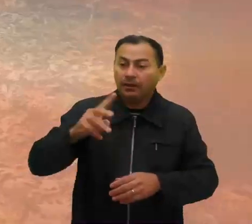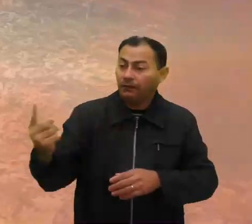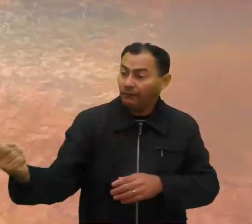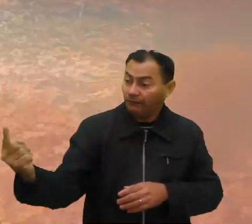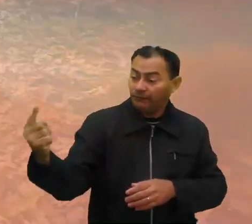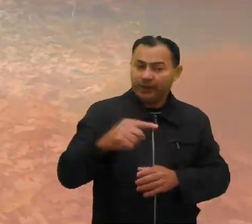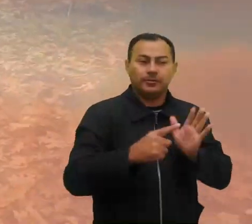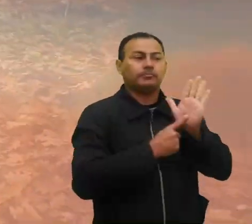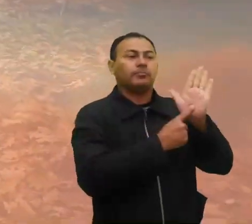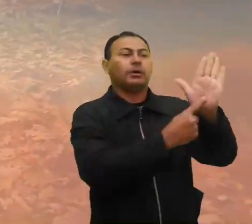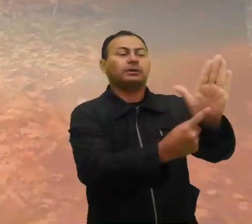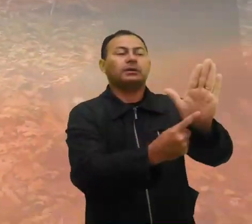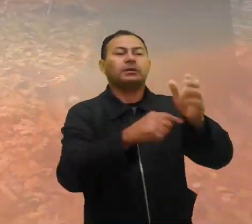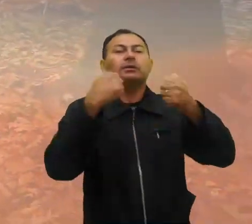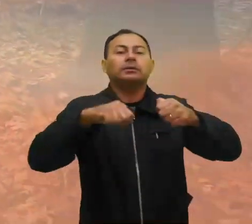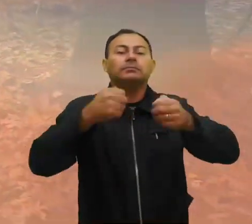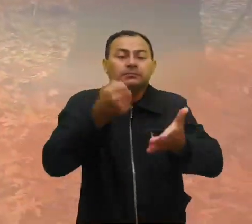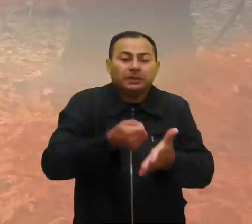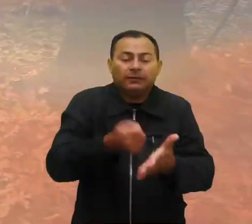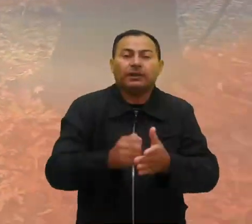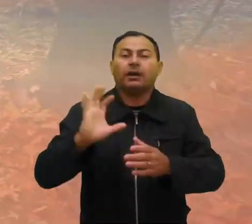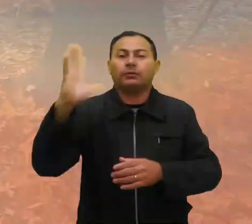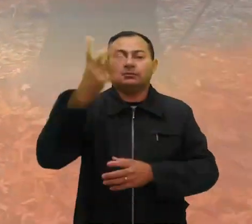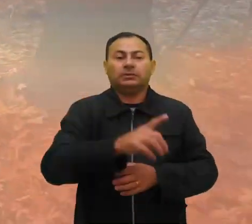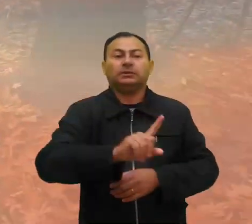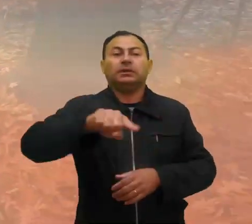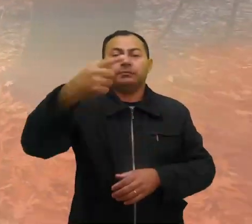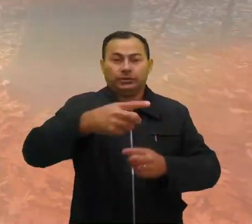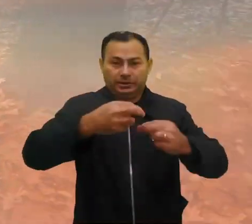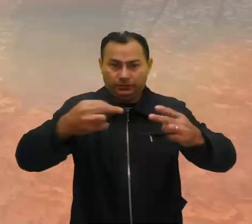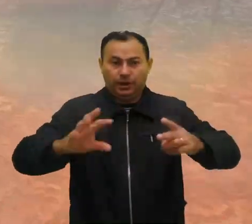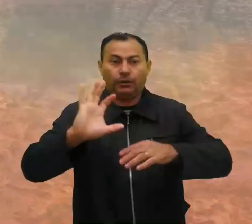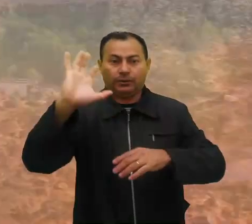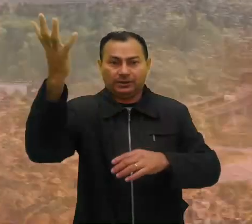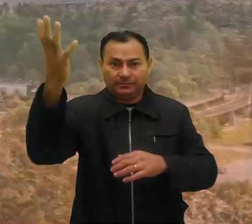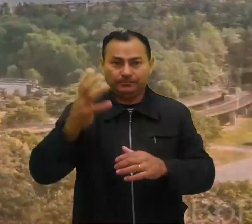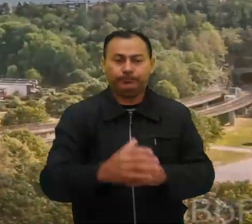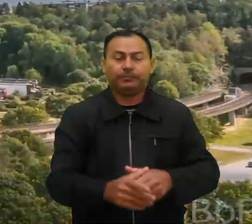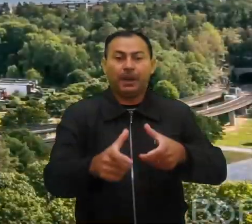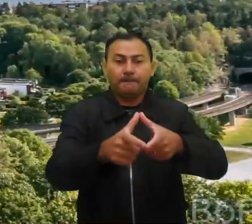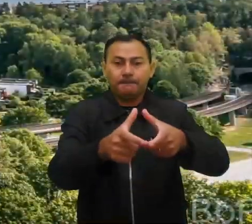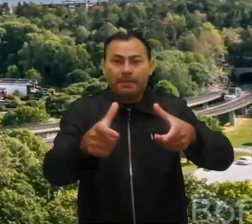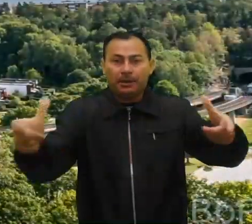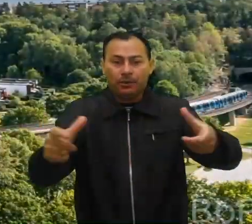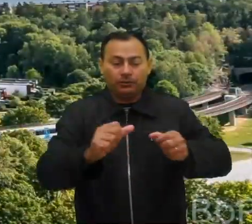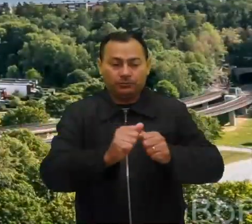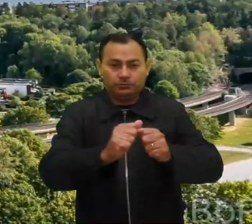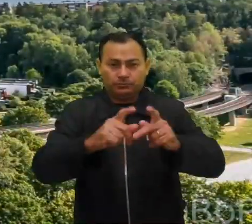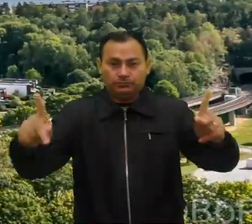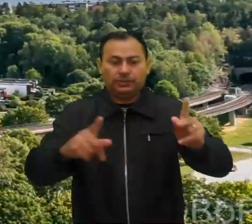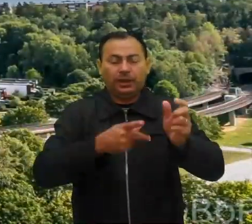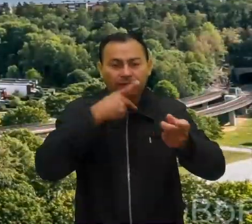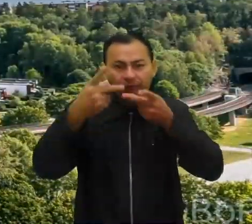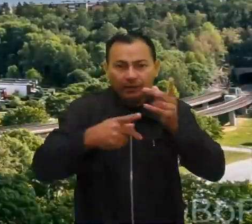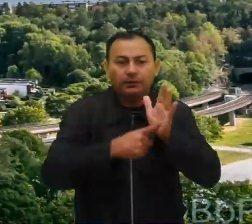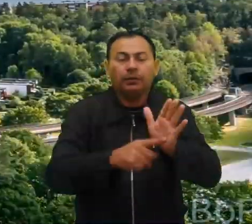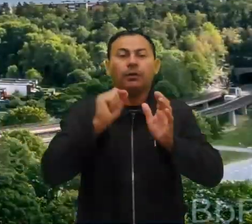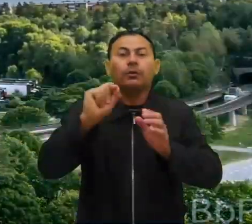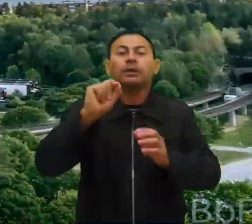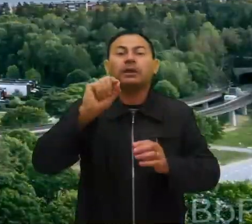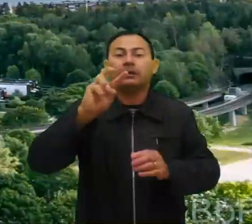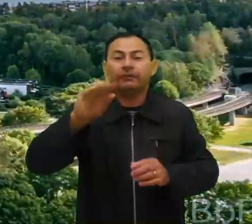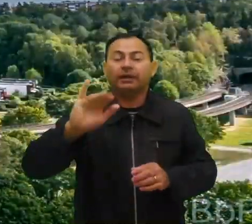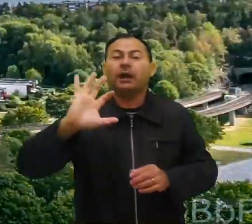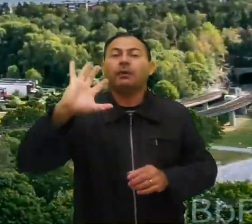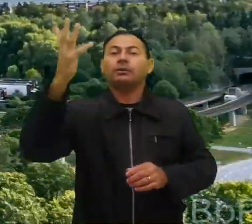cá e lhe mostrarei o que deve acontecer depois dessas coisas. A maior parte do Apocalipse refere-se ao que